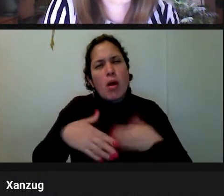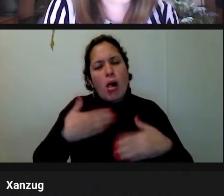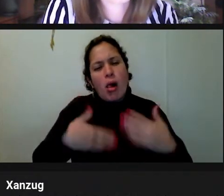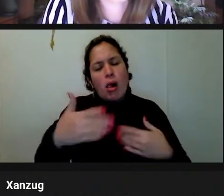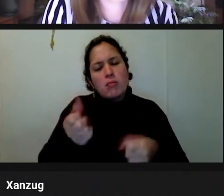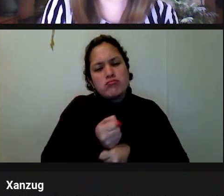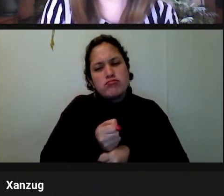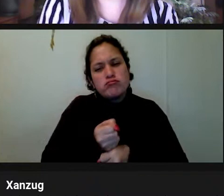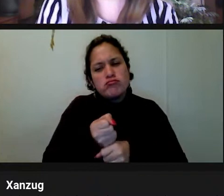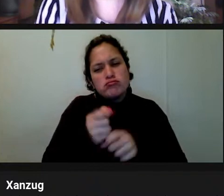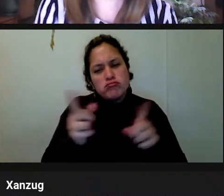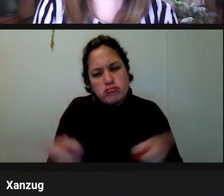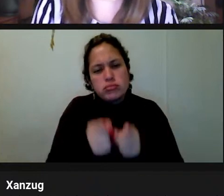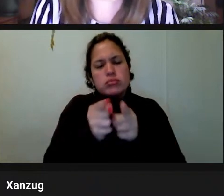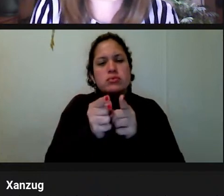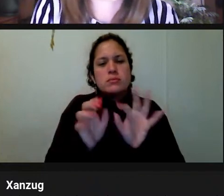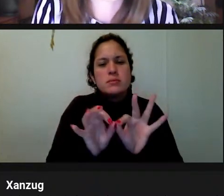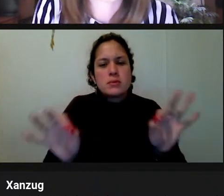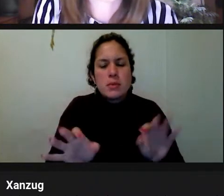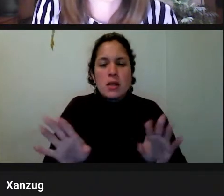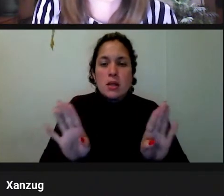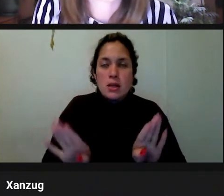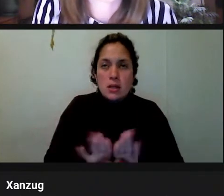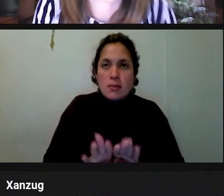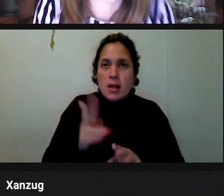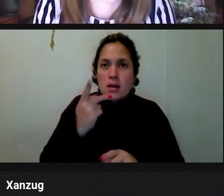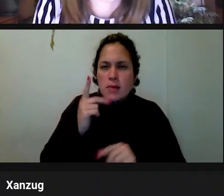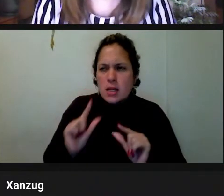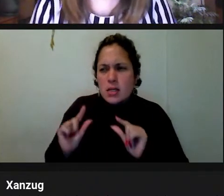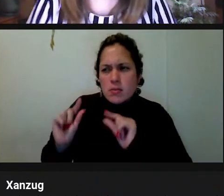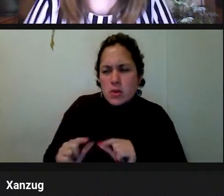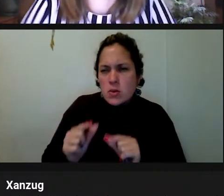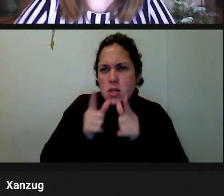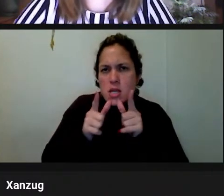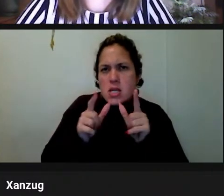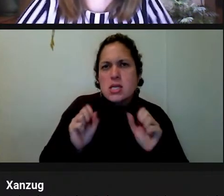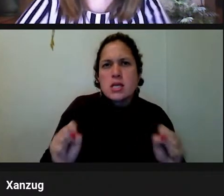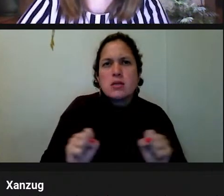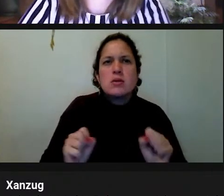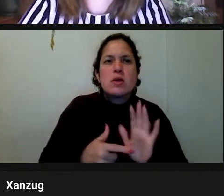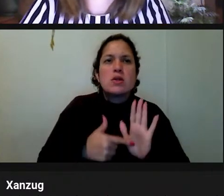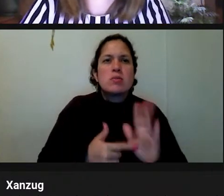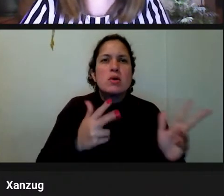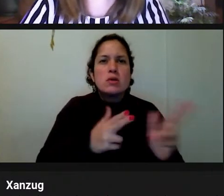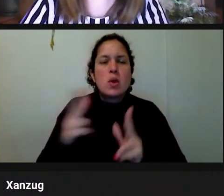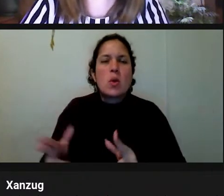que a minoria das línguas apresenta sistemas assim.